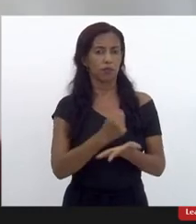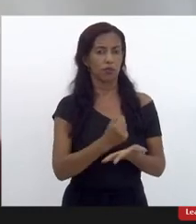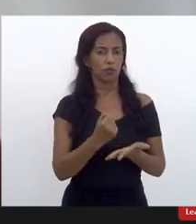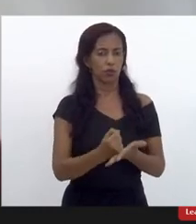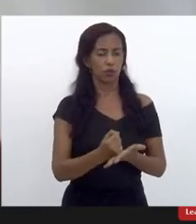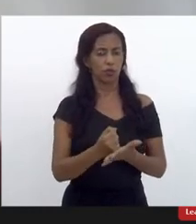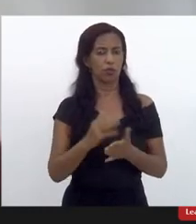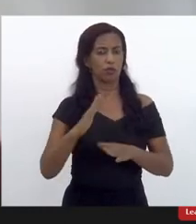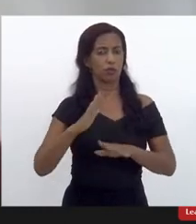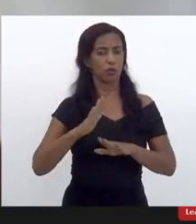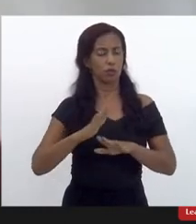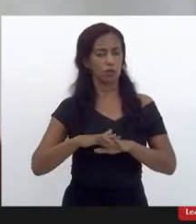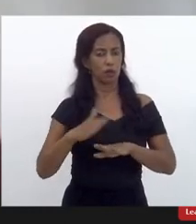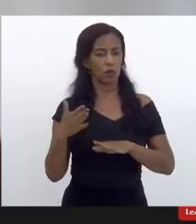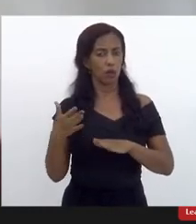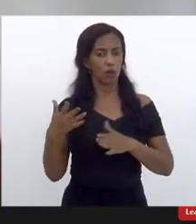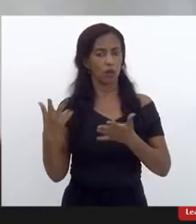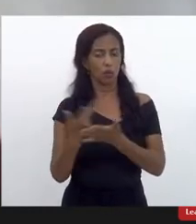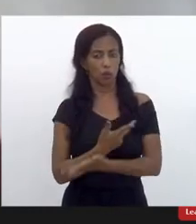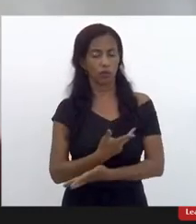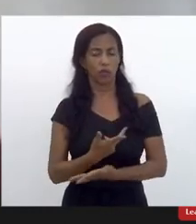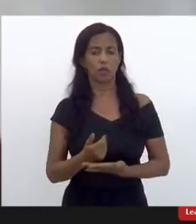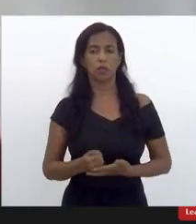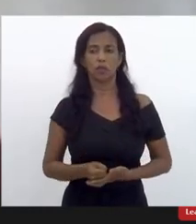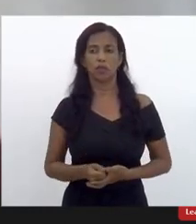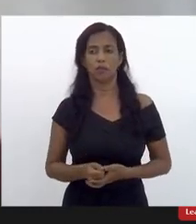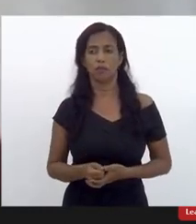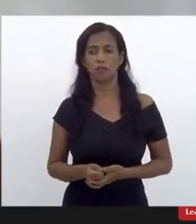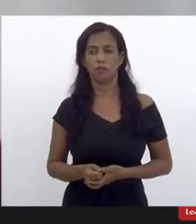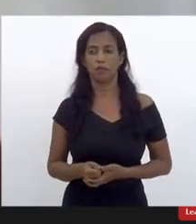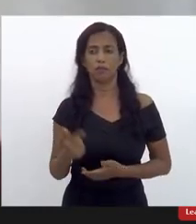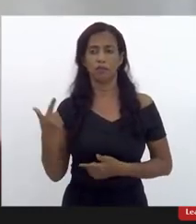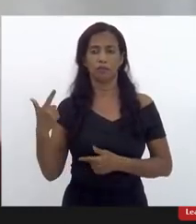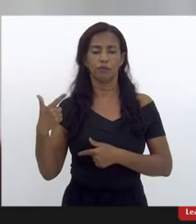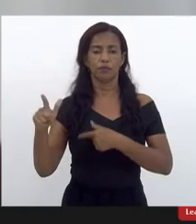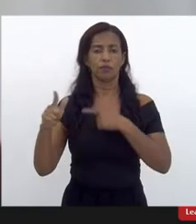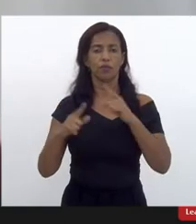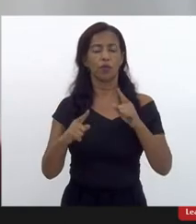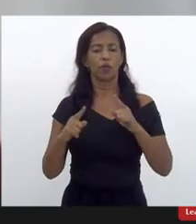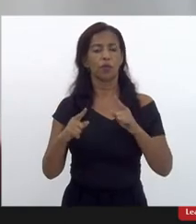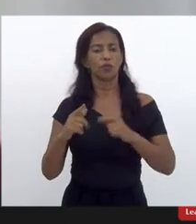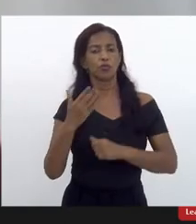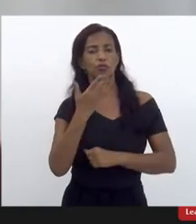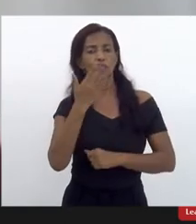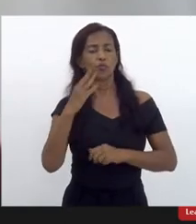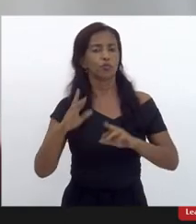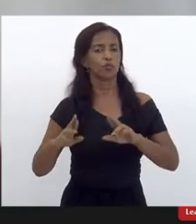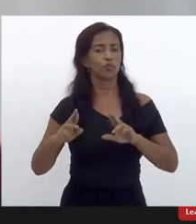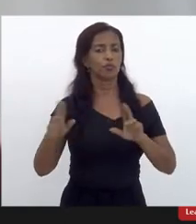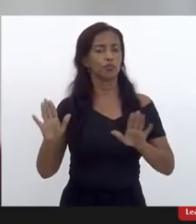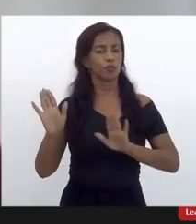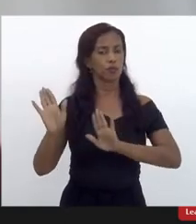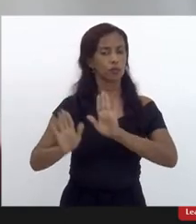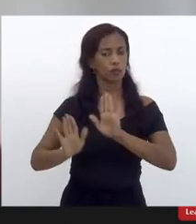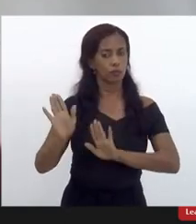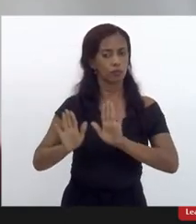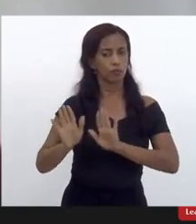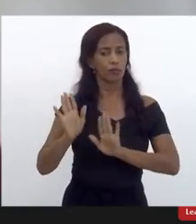mais complexos são feitos através de outros tipos de licitação, mas em grande parte por